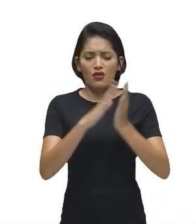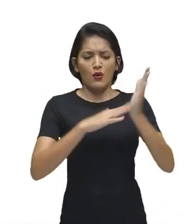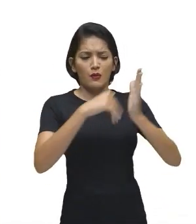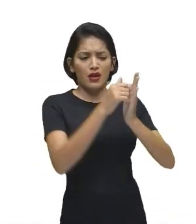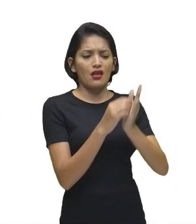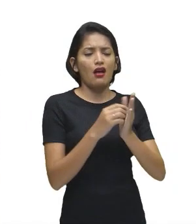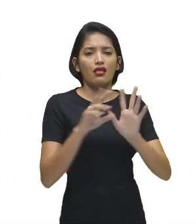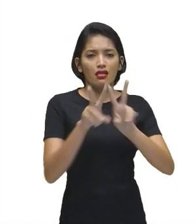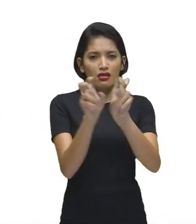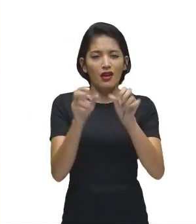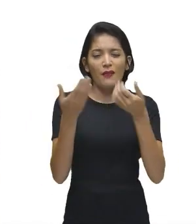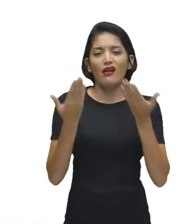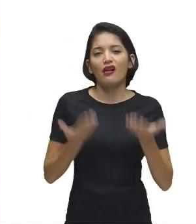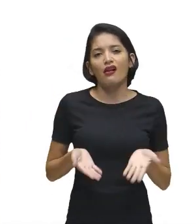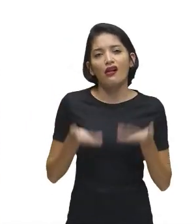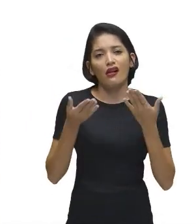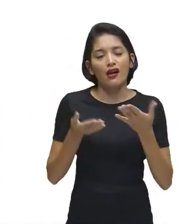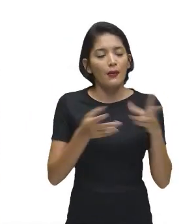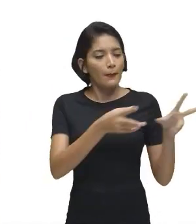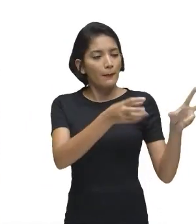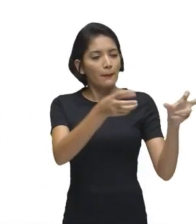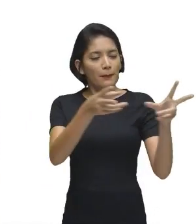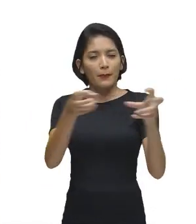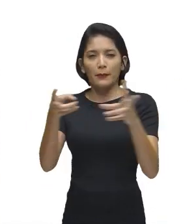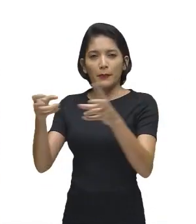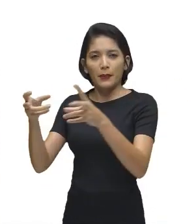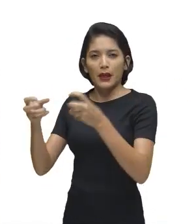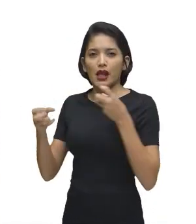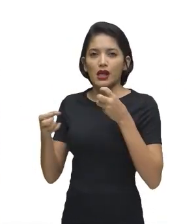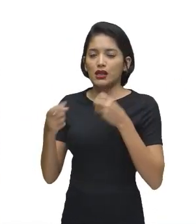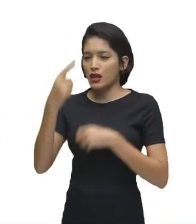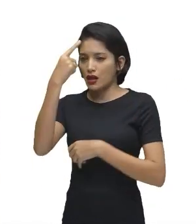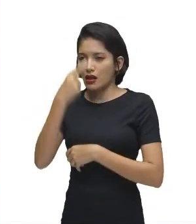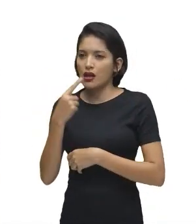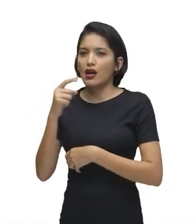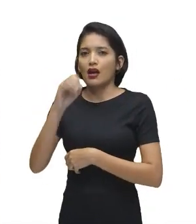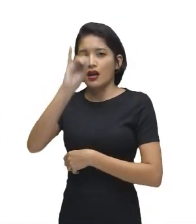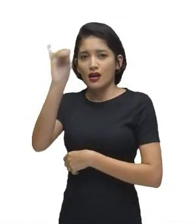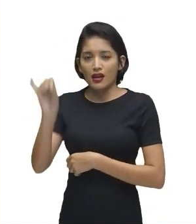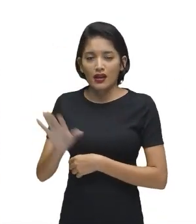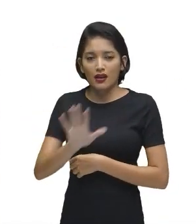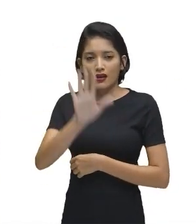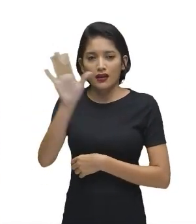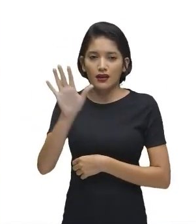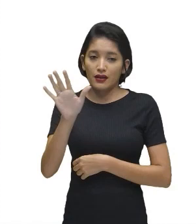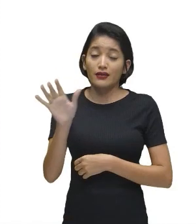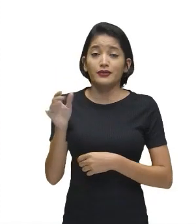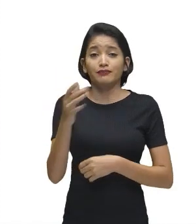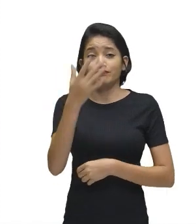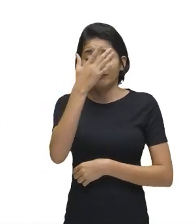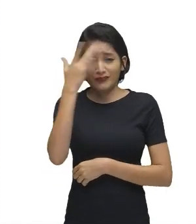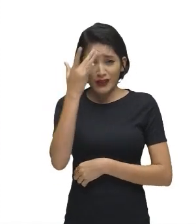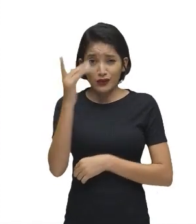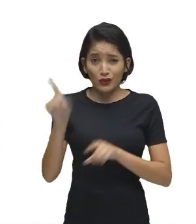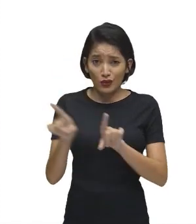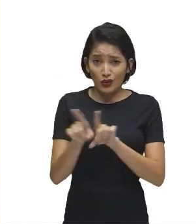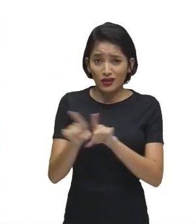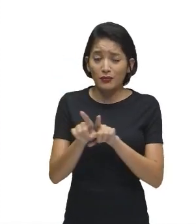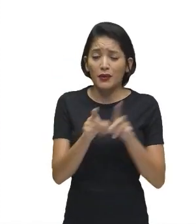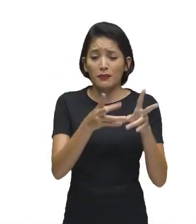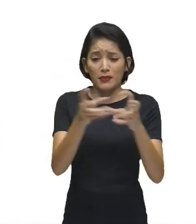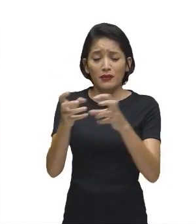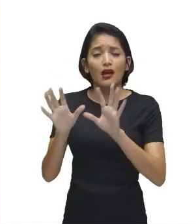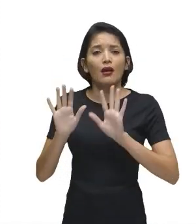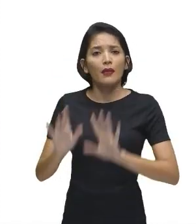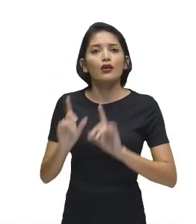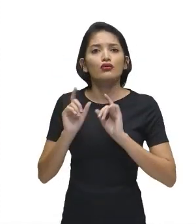temas leves, não ficavam observando, não pintavam retrato, não pintavam as pessoas, não faziam o desenho de observação, mas